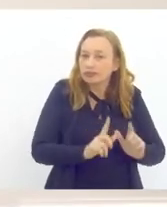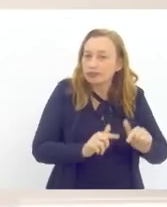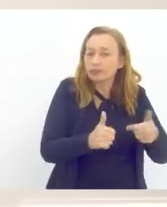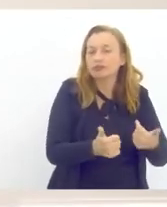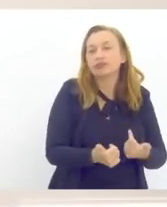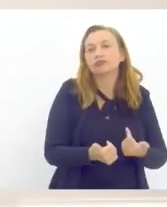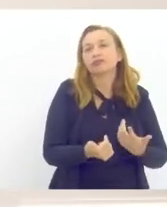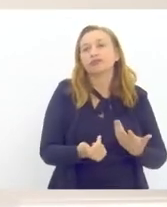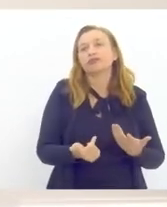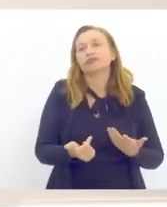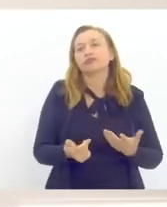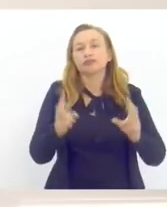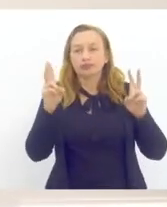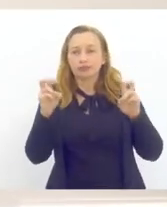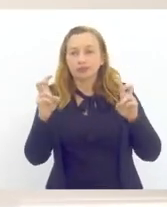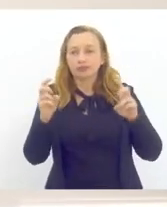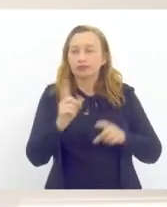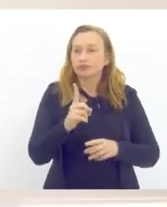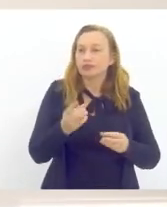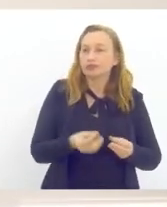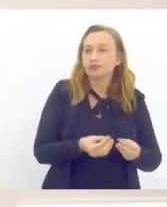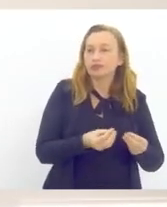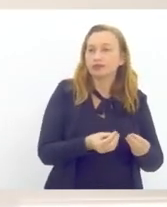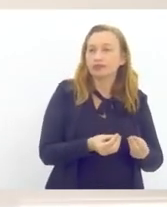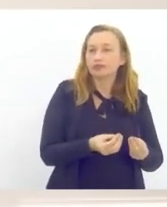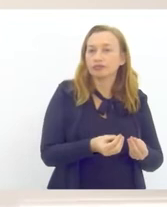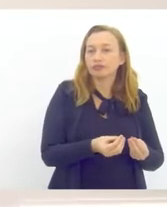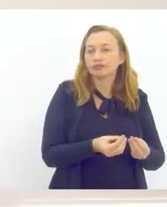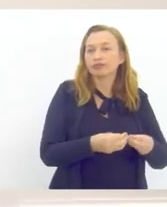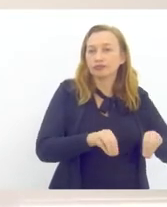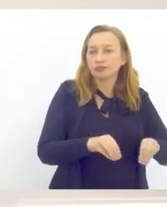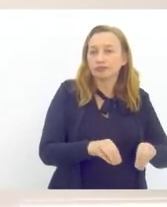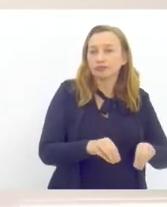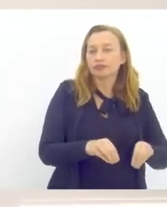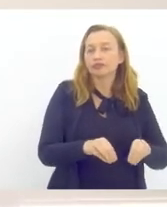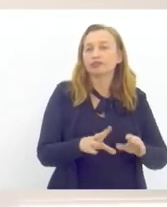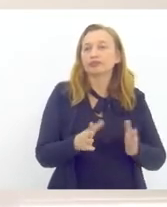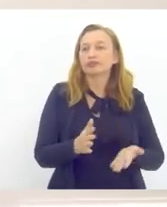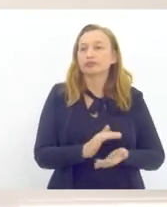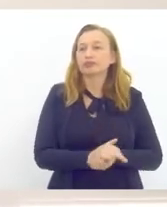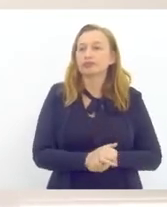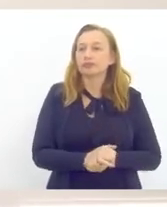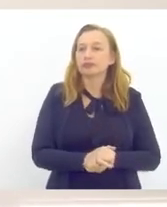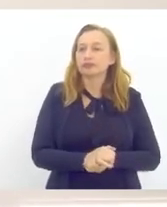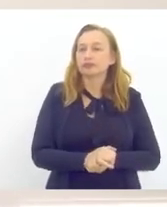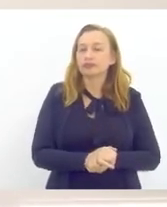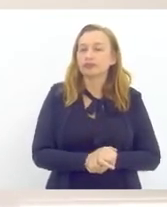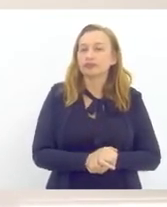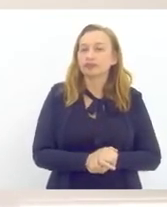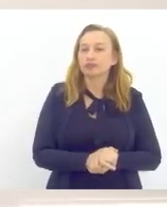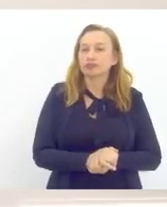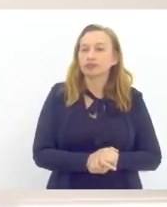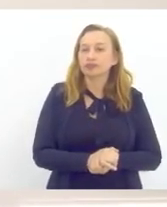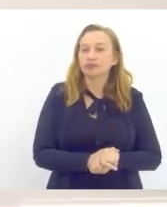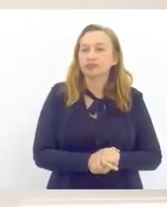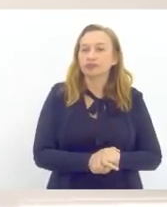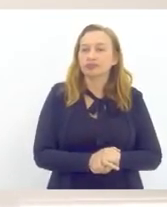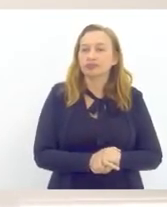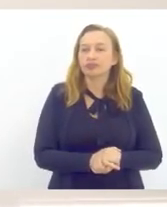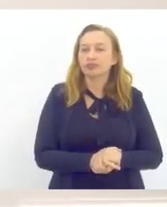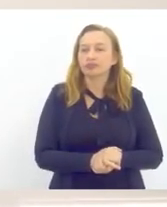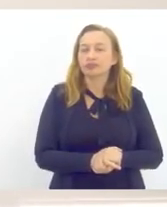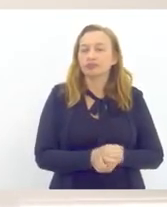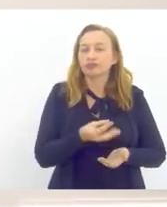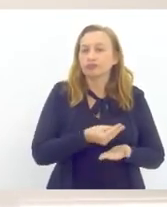fluxos, para que eles não acabem ferindo esse princípio, né, de que essa parte, né,